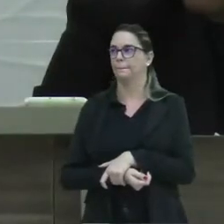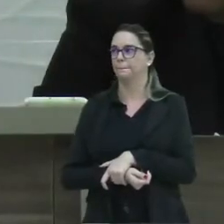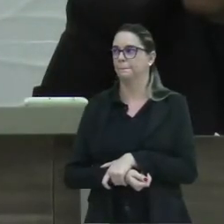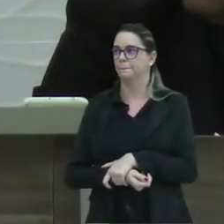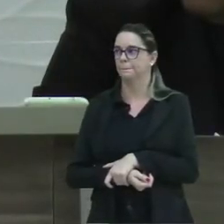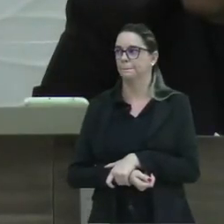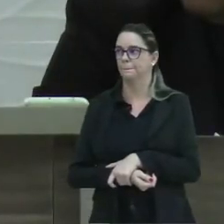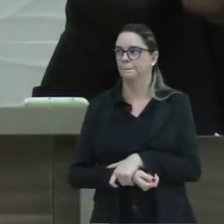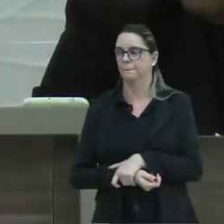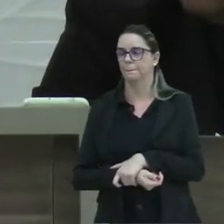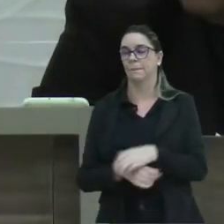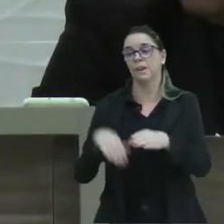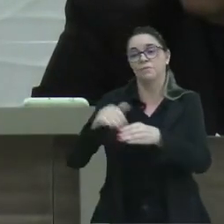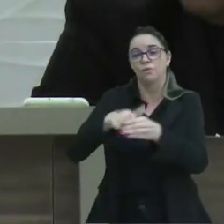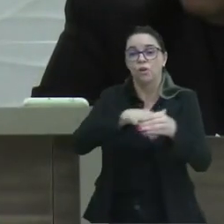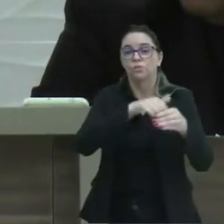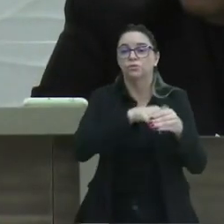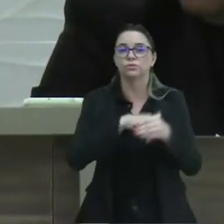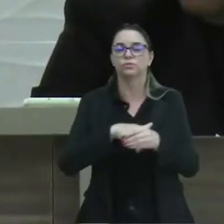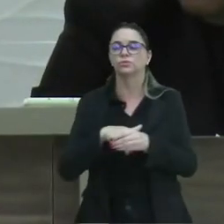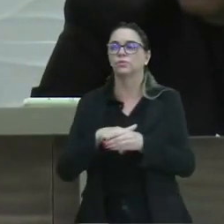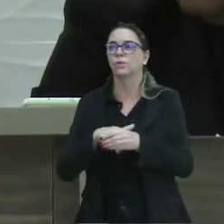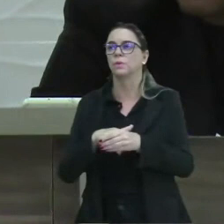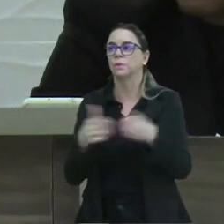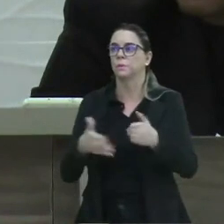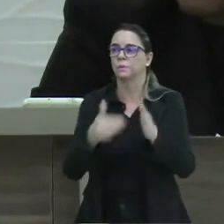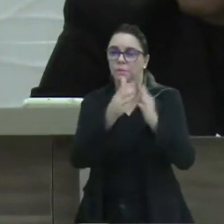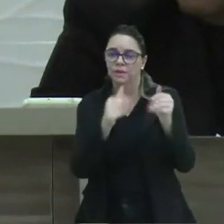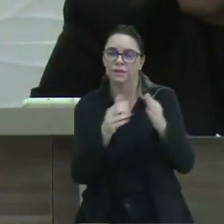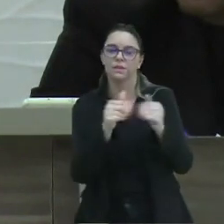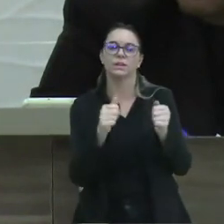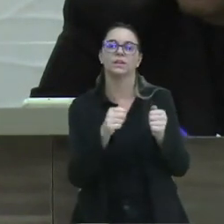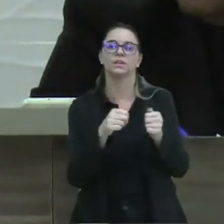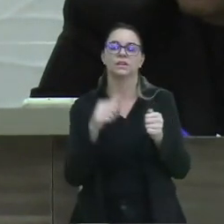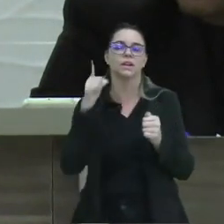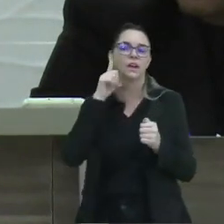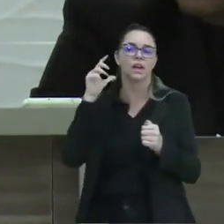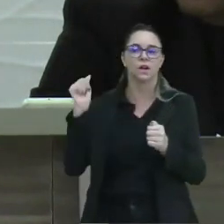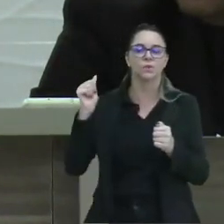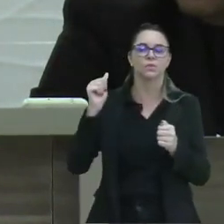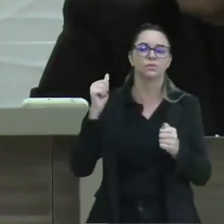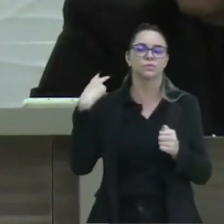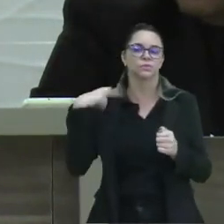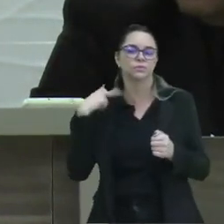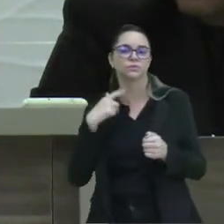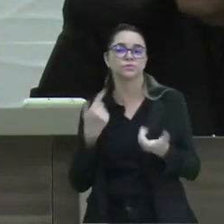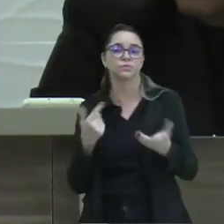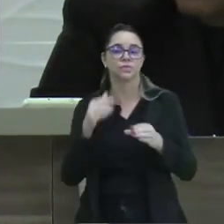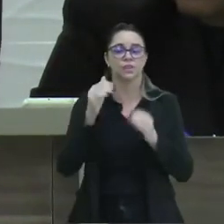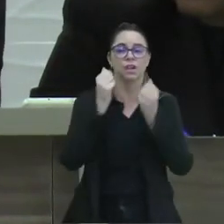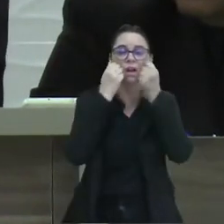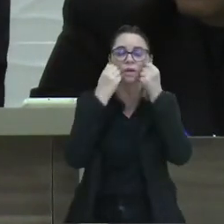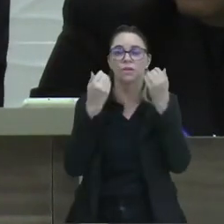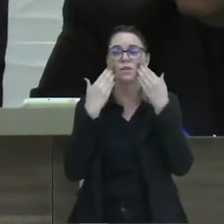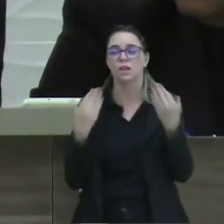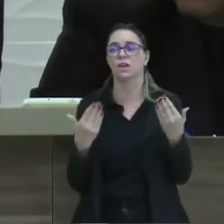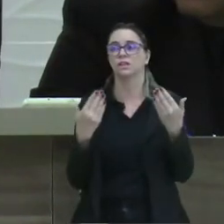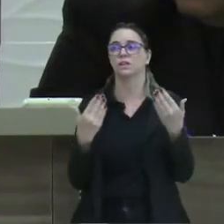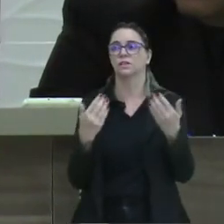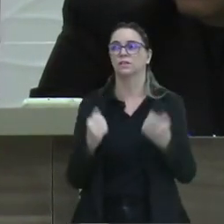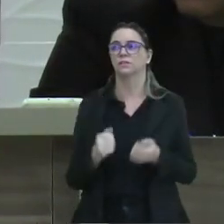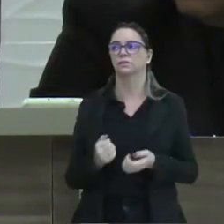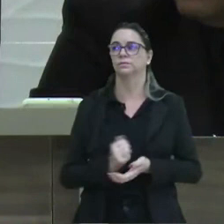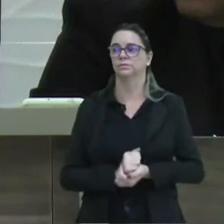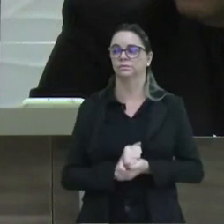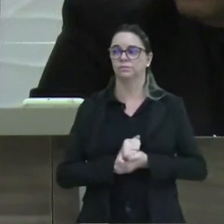discussão, coloque em votação o requerimento do vereador Léo, que pede audiência pública. Em votação, quem aprova apenas como está?